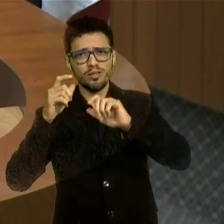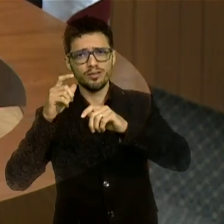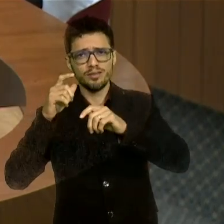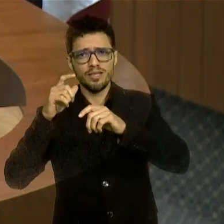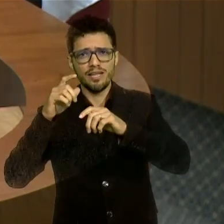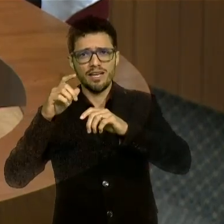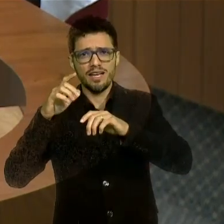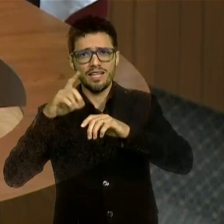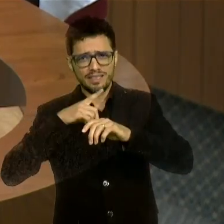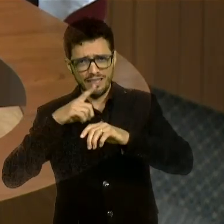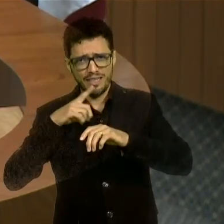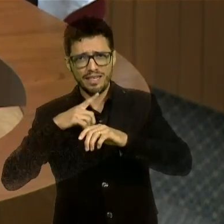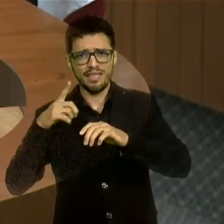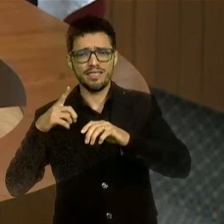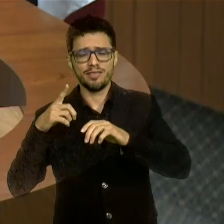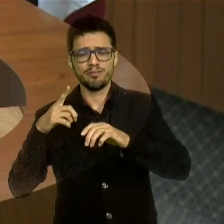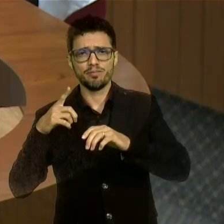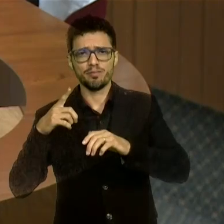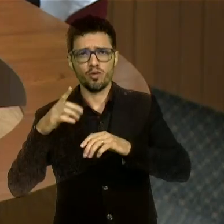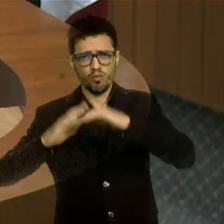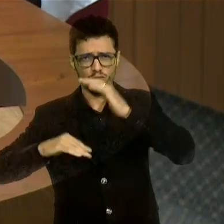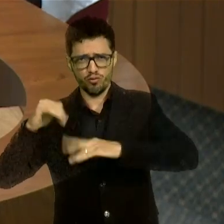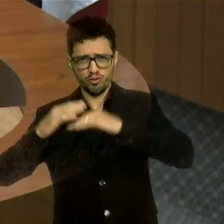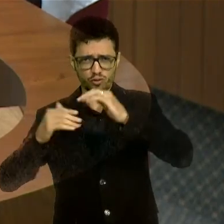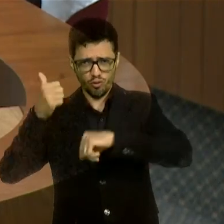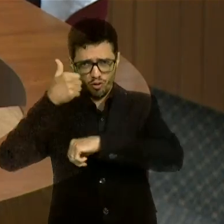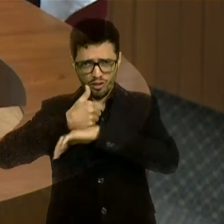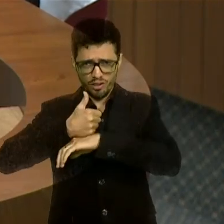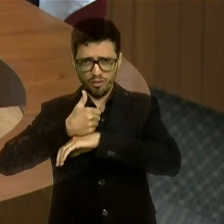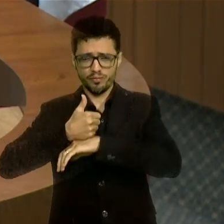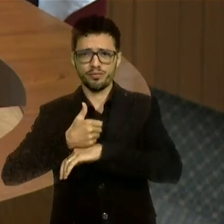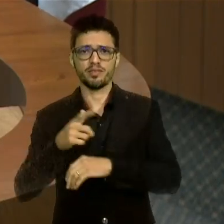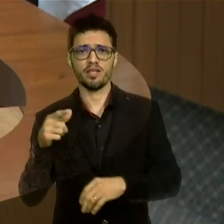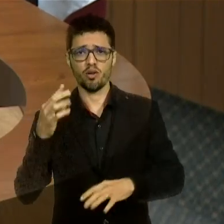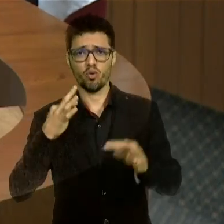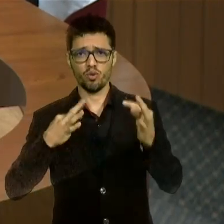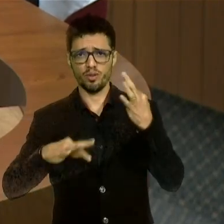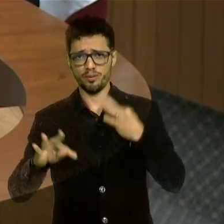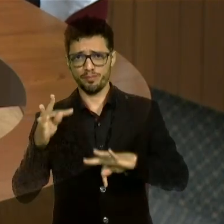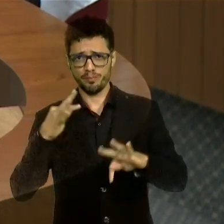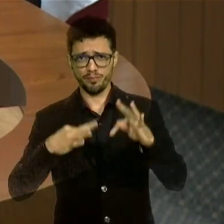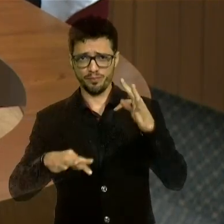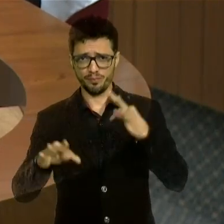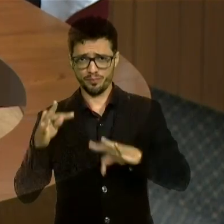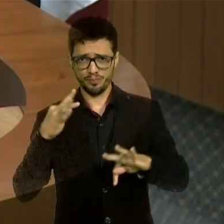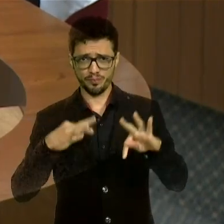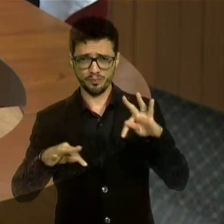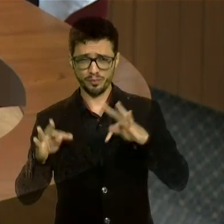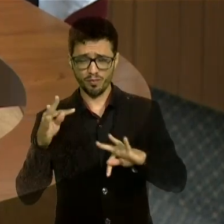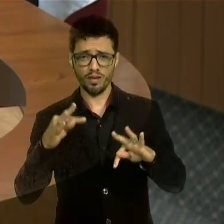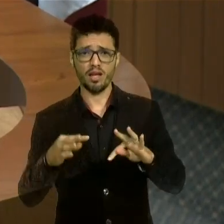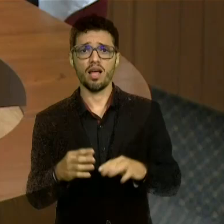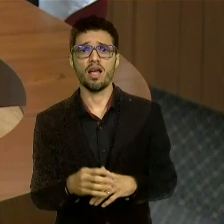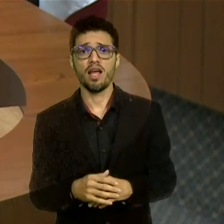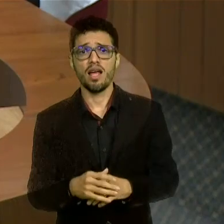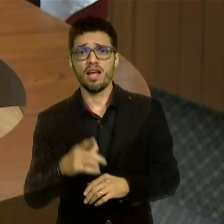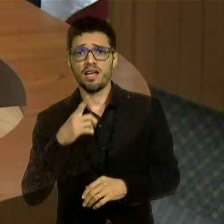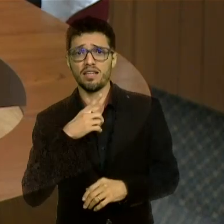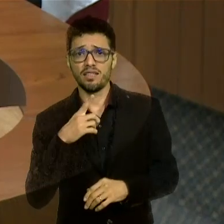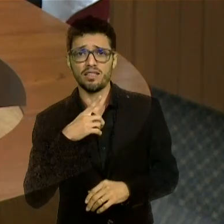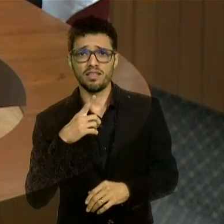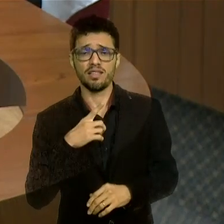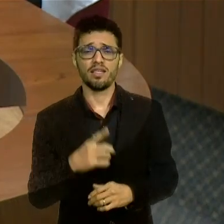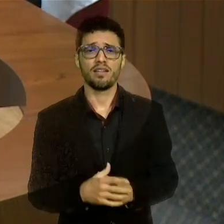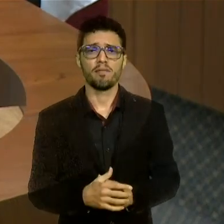que é o terapeuta ocupacional, que não existe sequer um curso público de nível superior